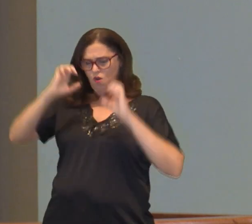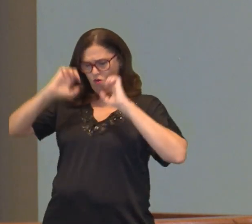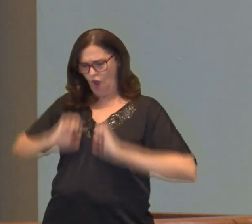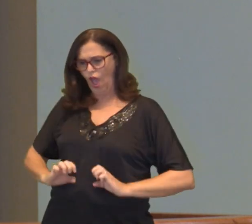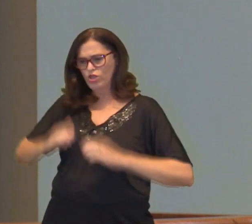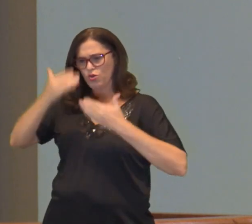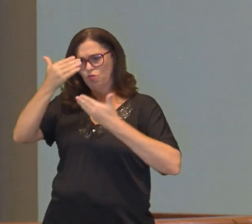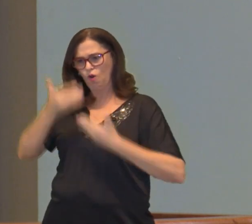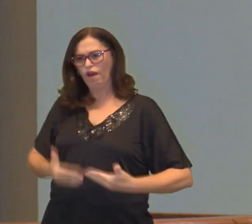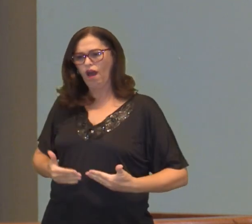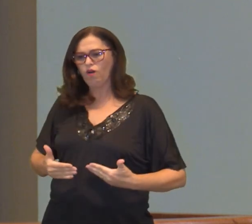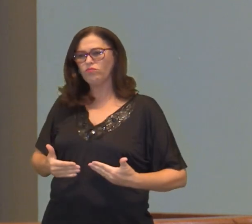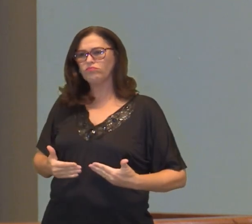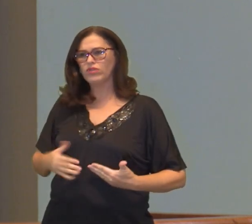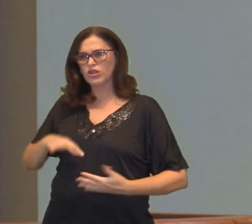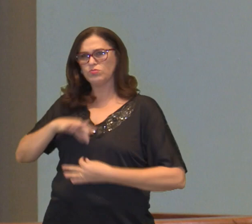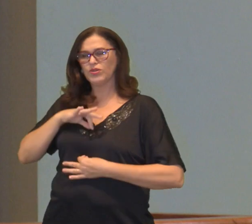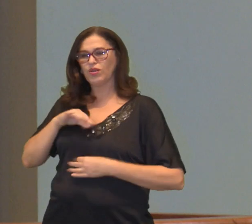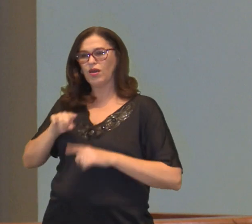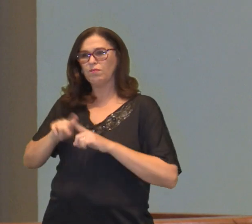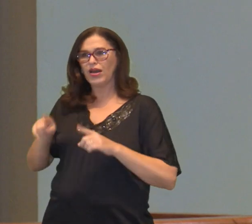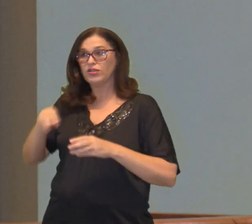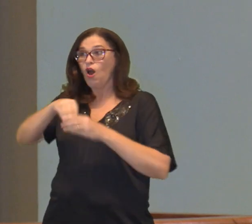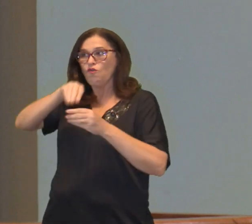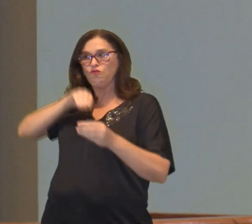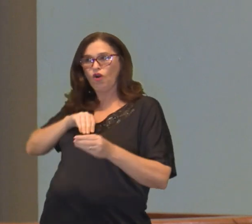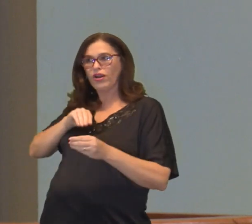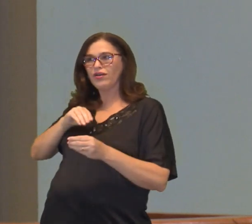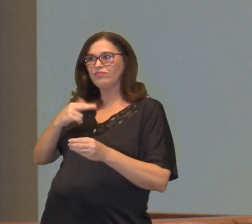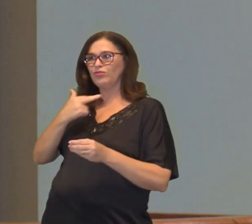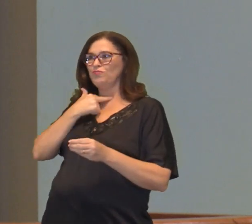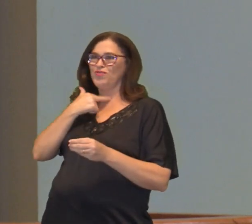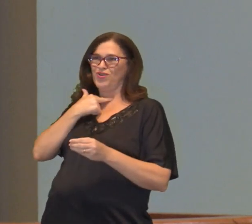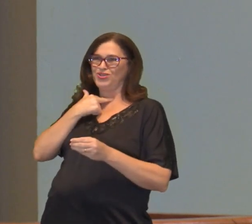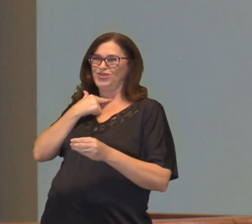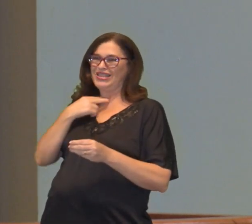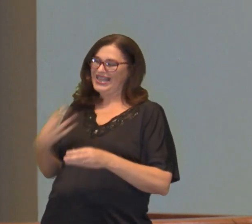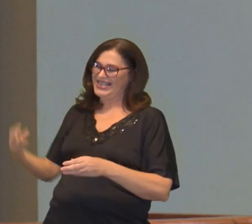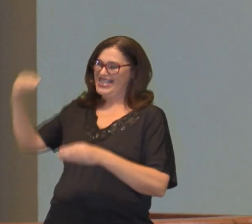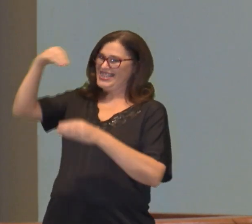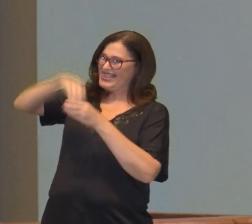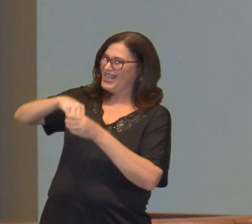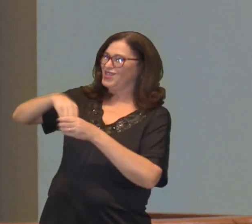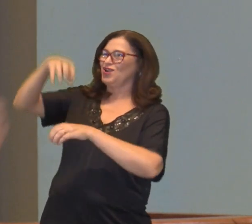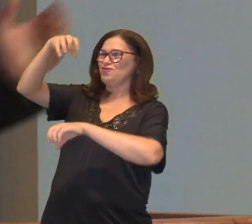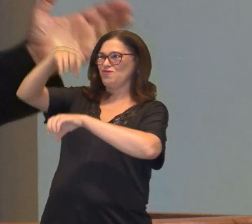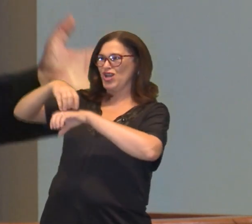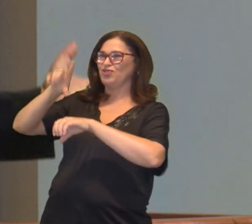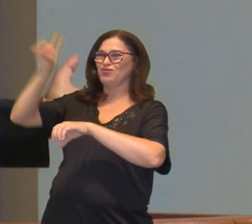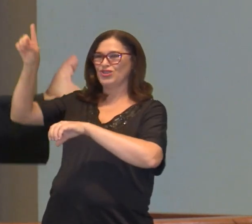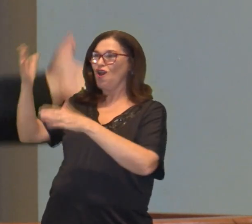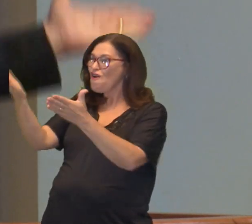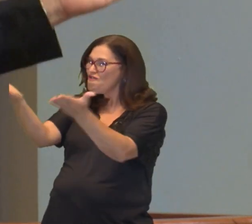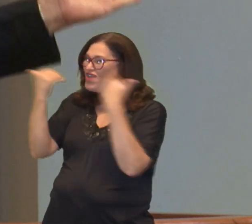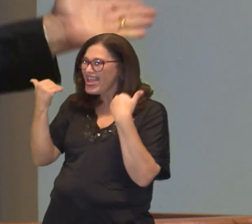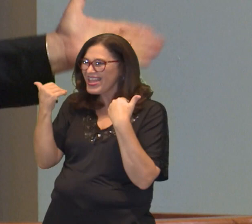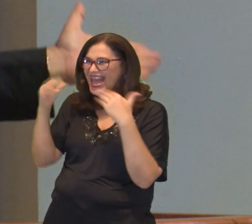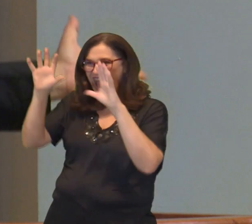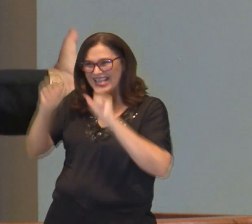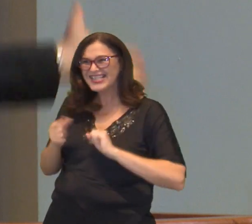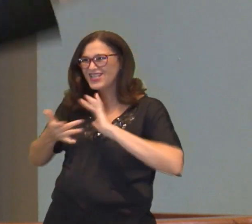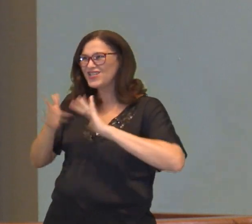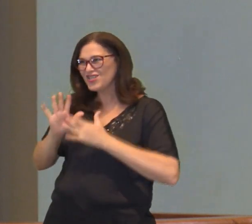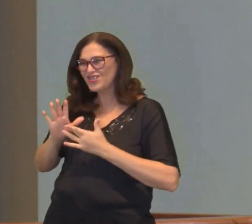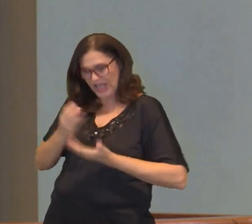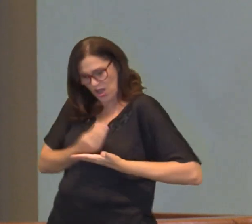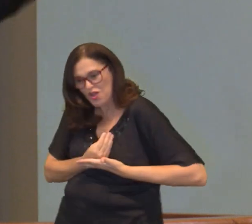espiritual, mas fora dos limites do reino. Vem, entra,